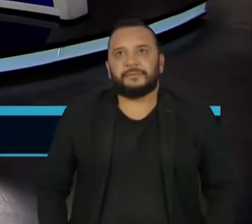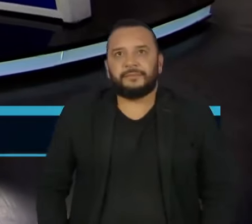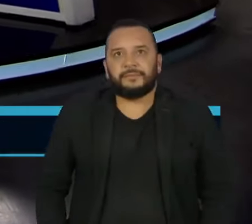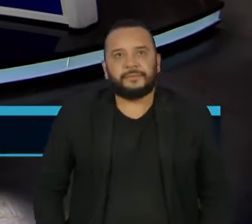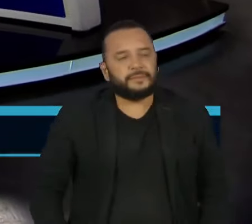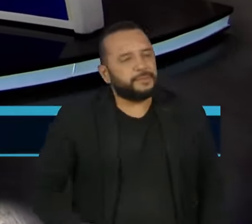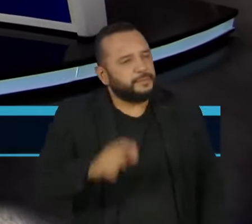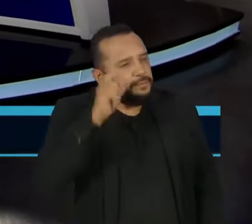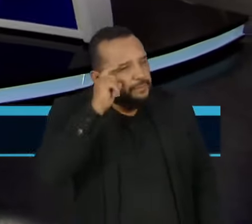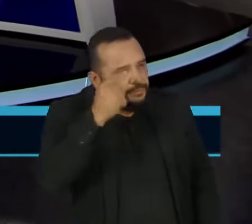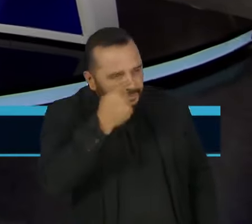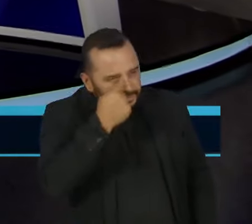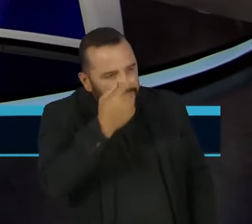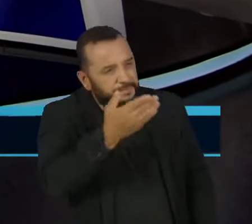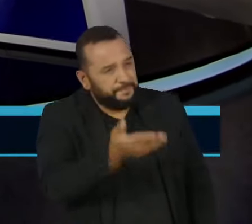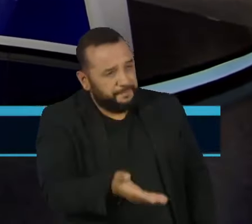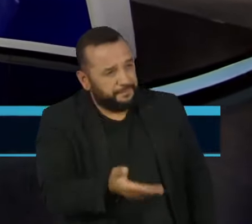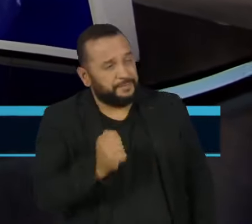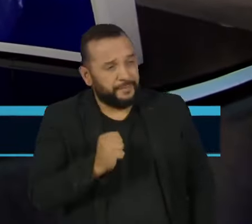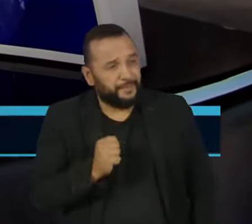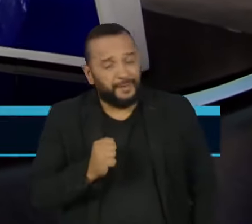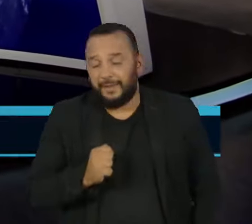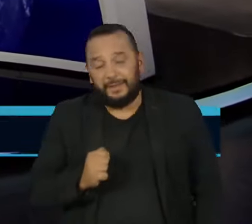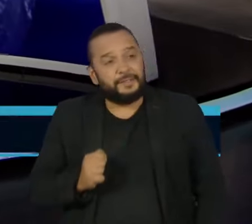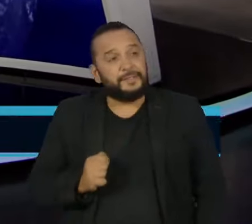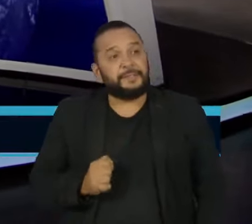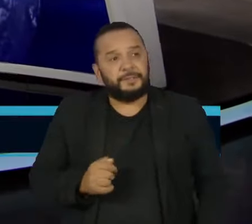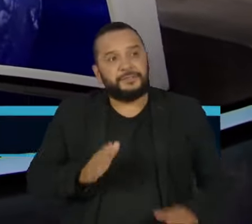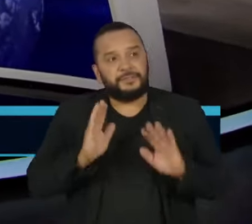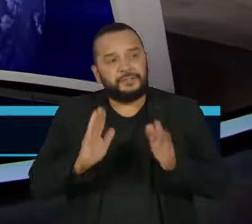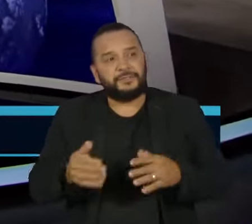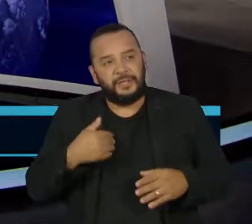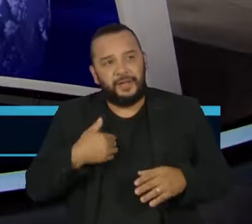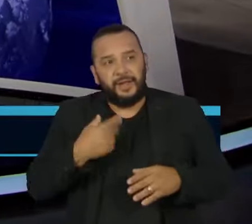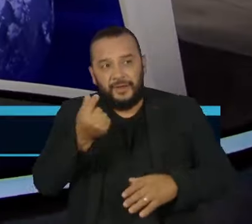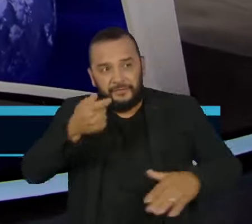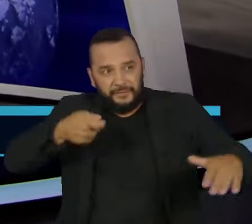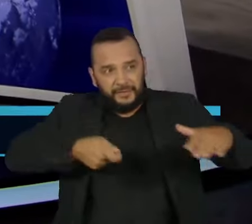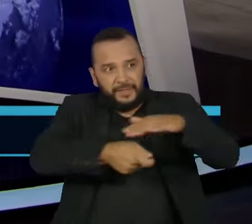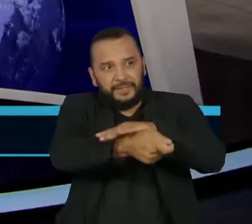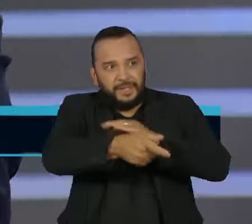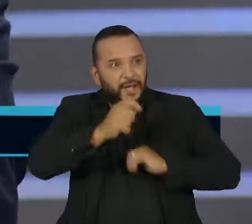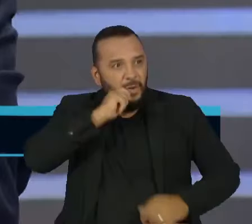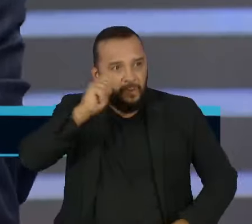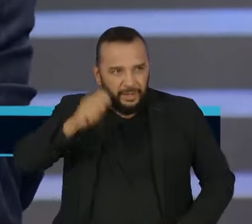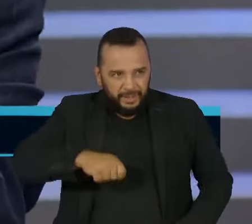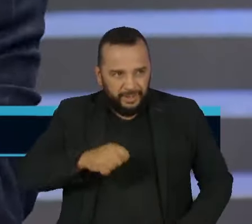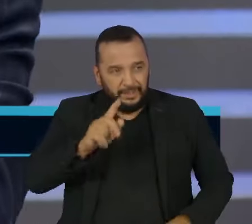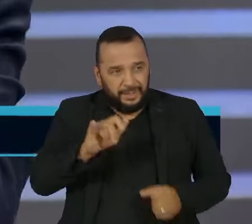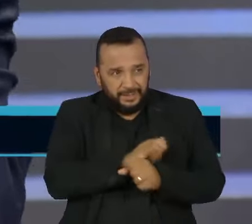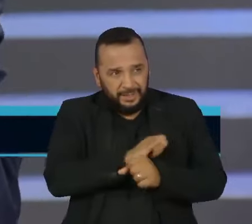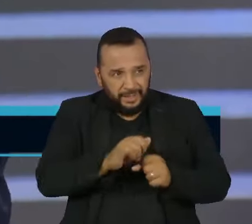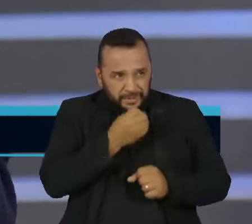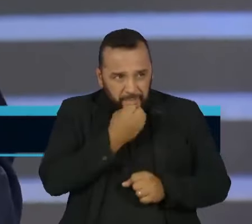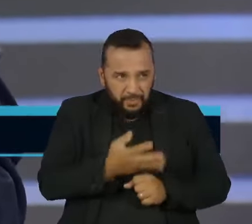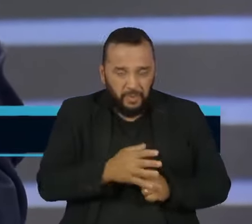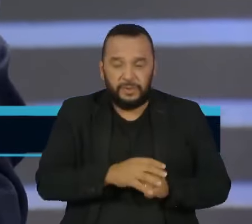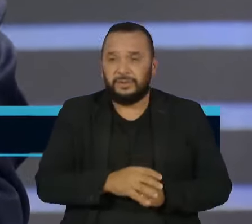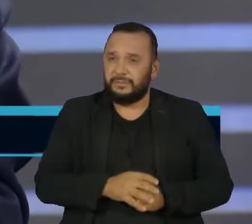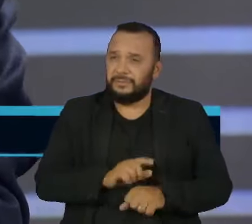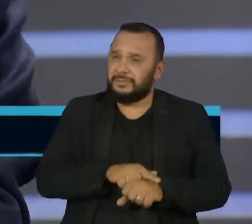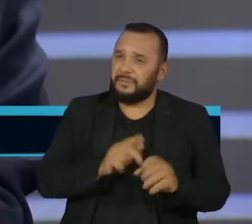Pondé, a ação de votar pelo financiamento da Ucrânia foi estratégica? É, naquele momento,